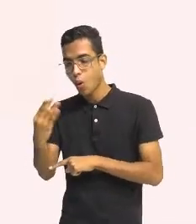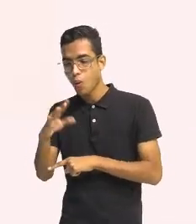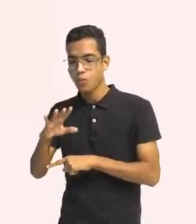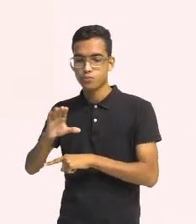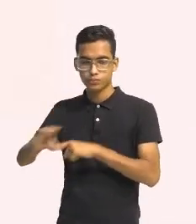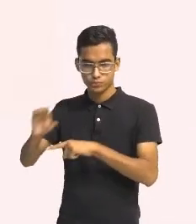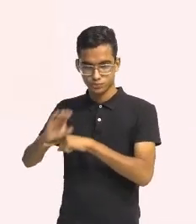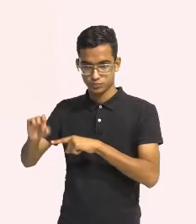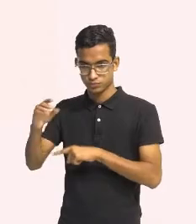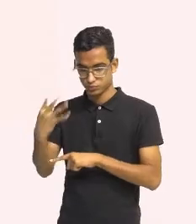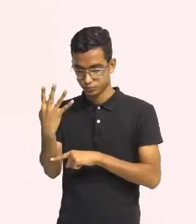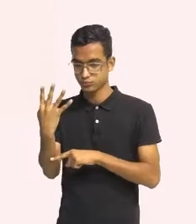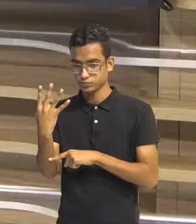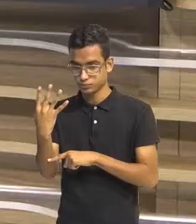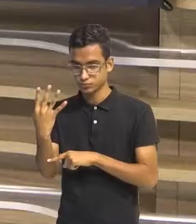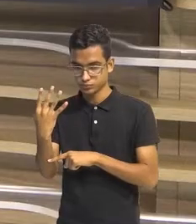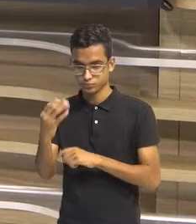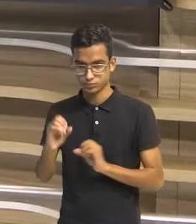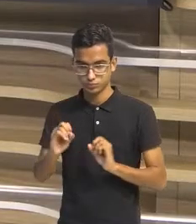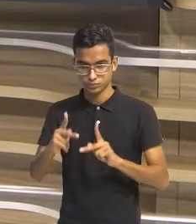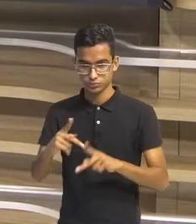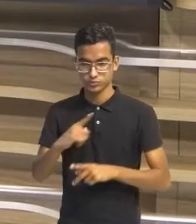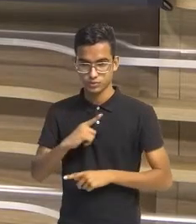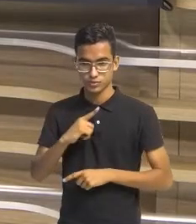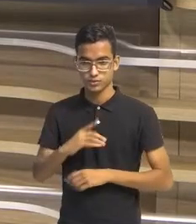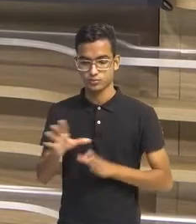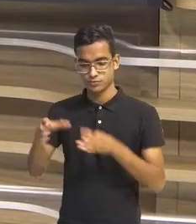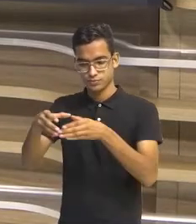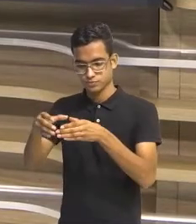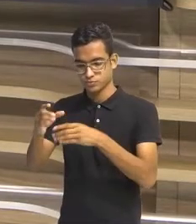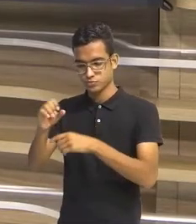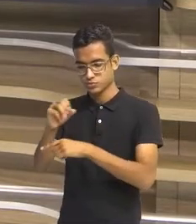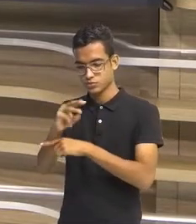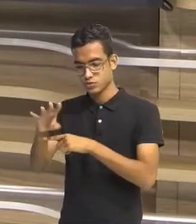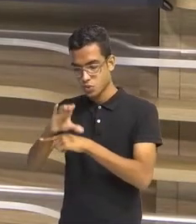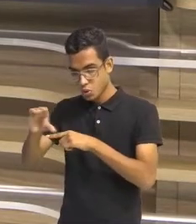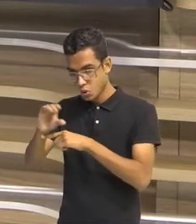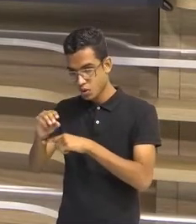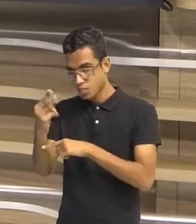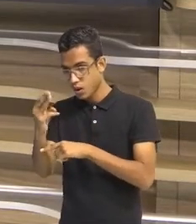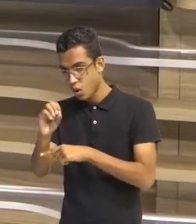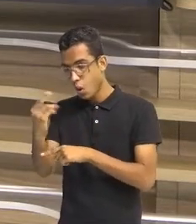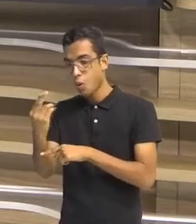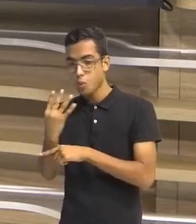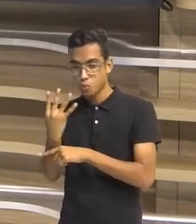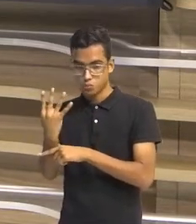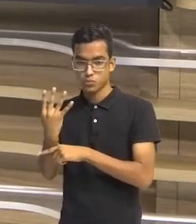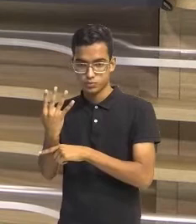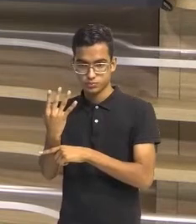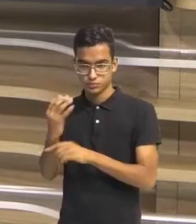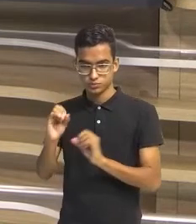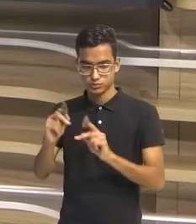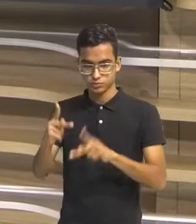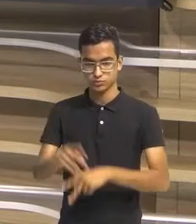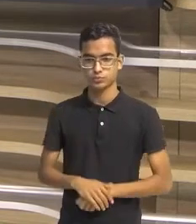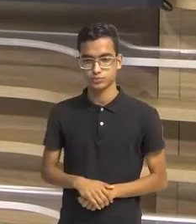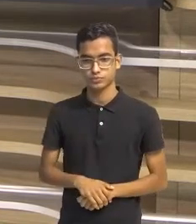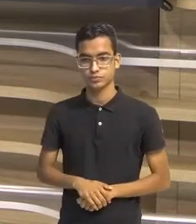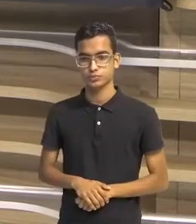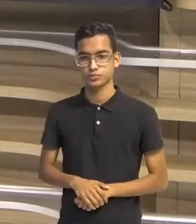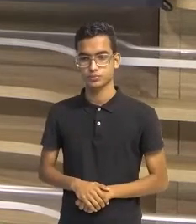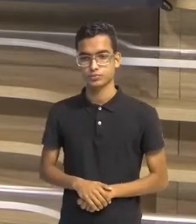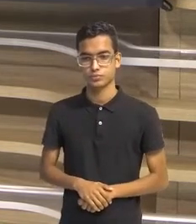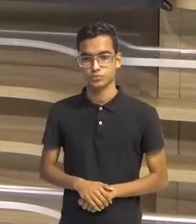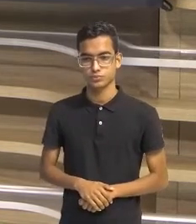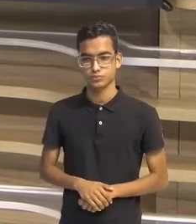gente classificar essa cadeia carbônica como sendo ramificada, necessariamente a gente tem que ter a presença de um desses 2, né, tipos